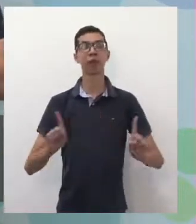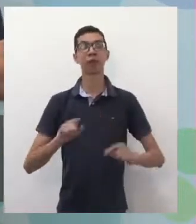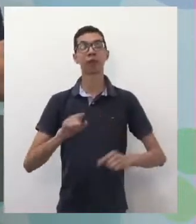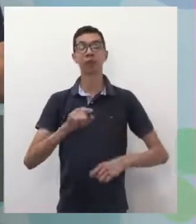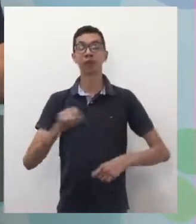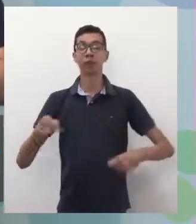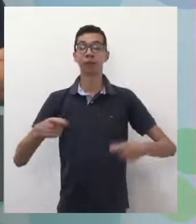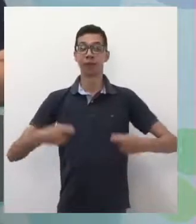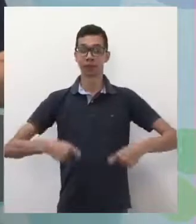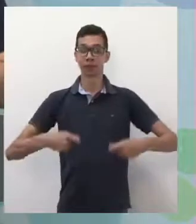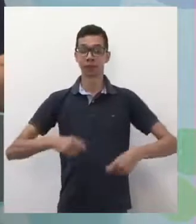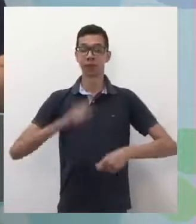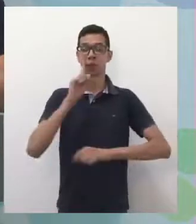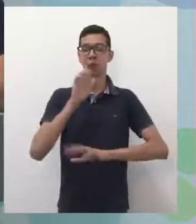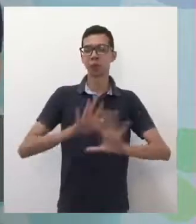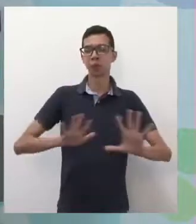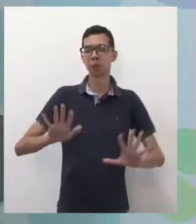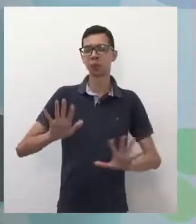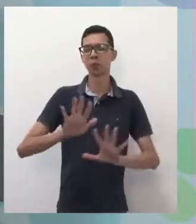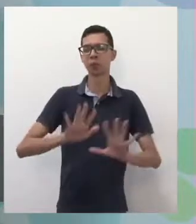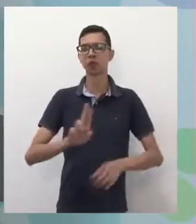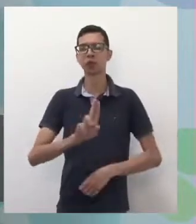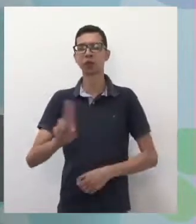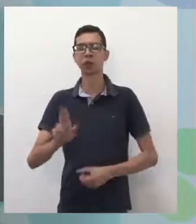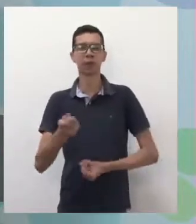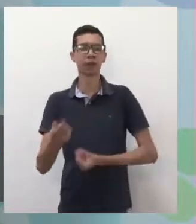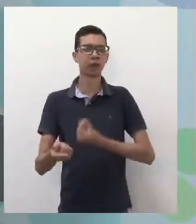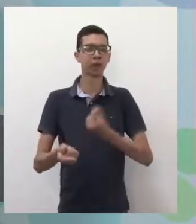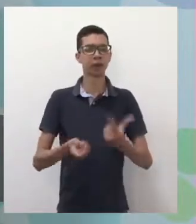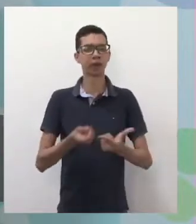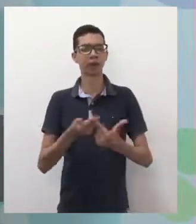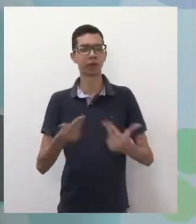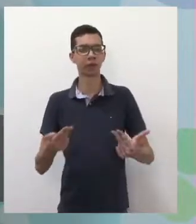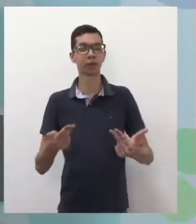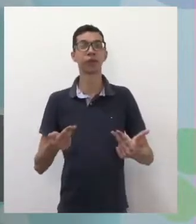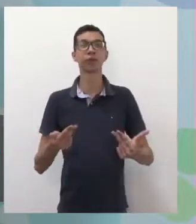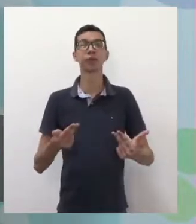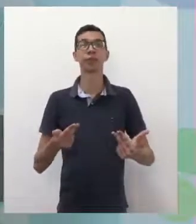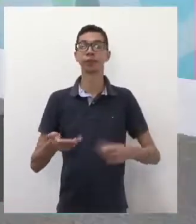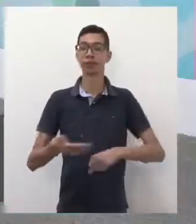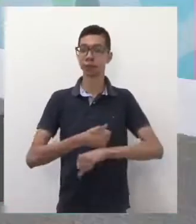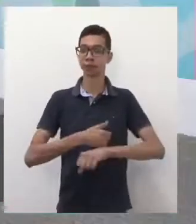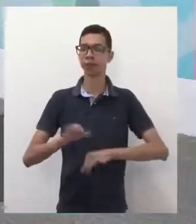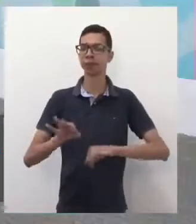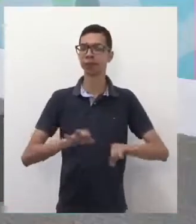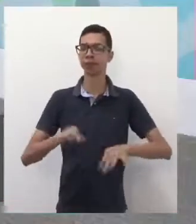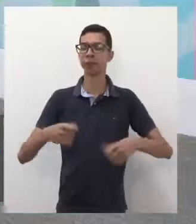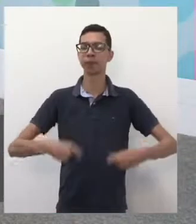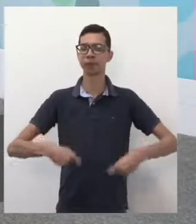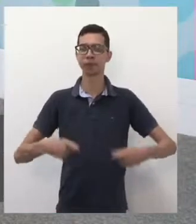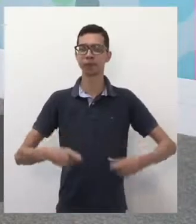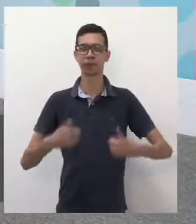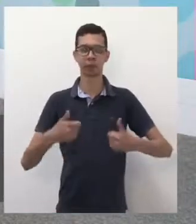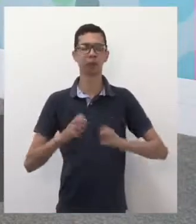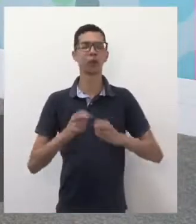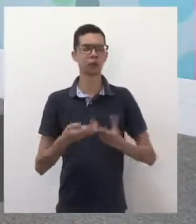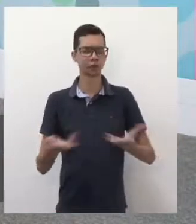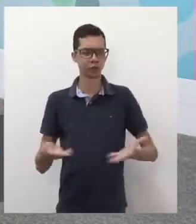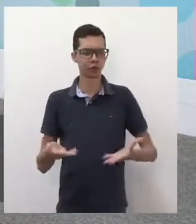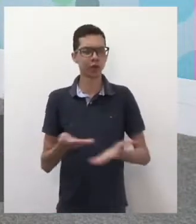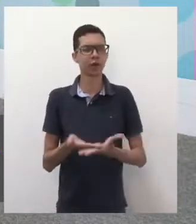pouquinho mais de cuidado, com alguns nomes e tudo mais. O preparo é sempre bom, né, Edjoel? Sim. Por isso que nessa aula aqui a